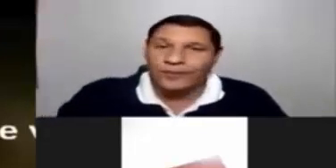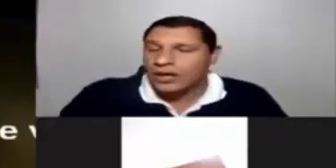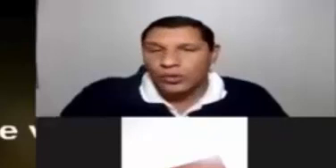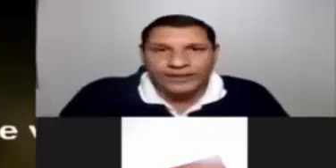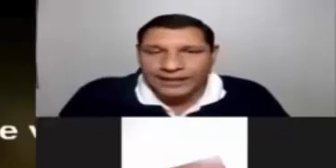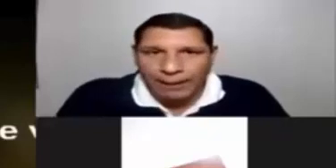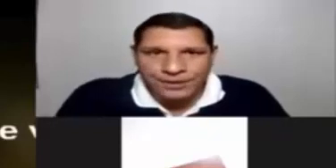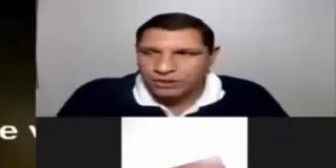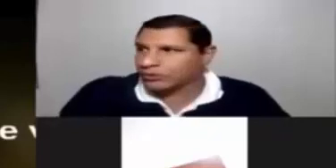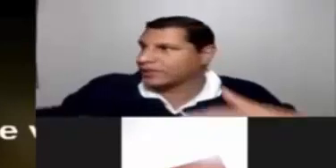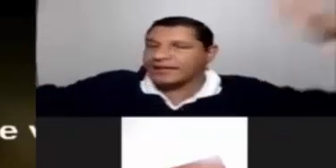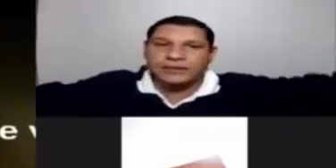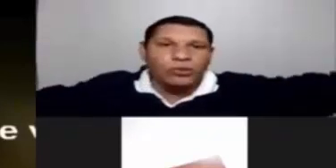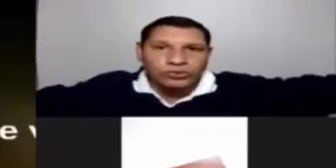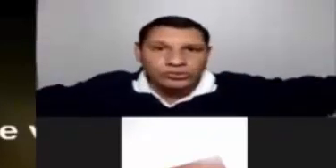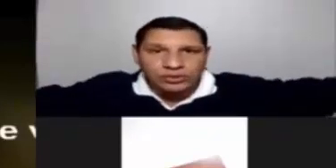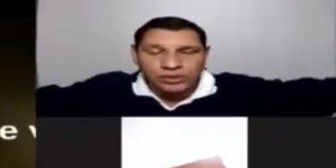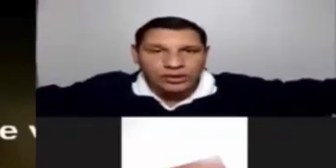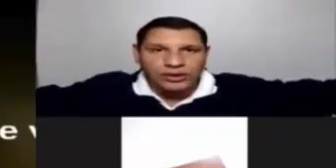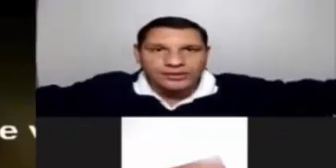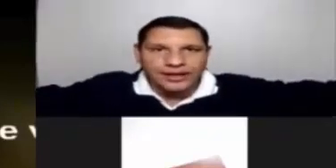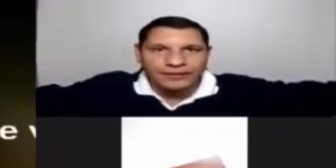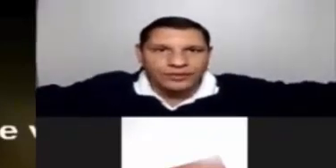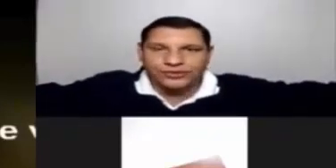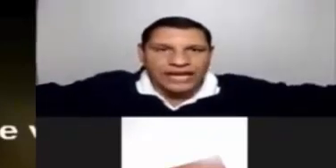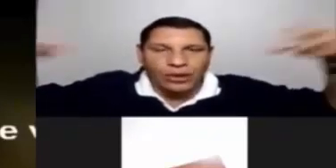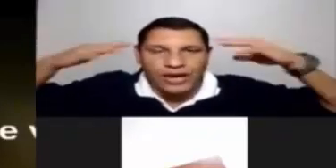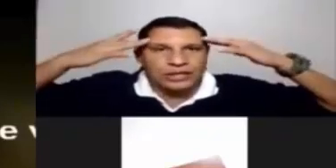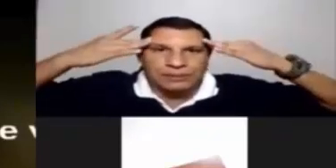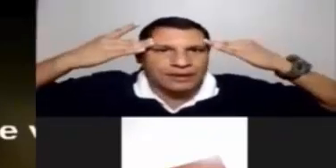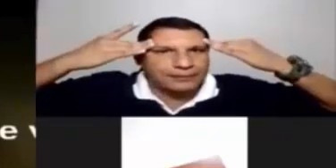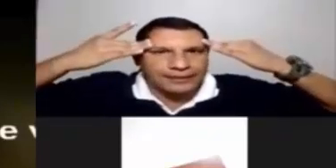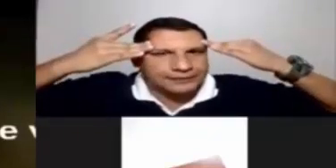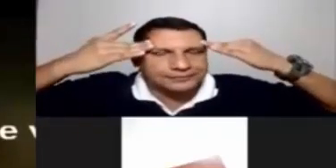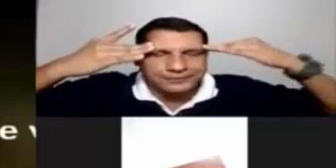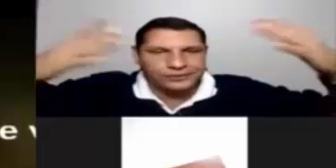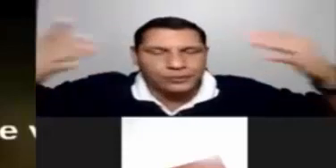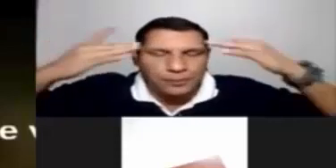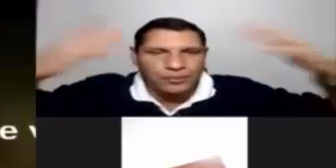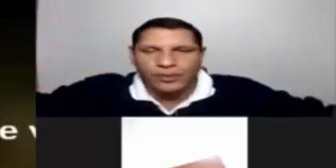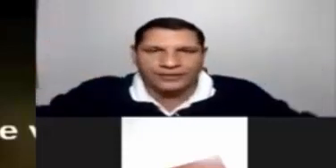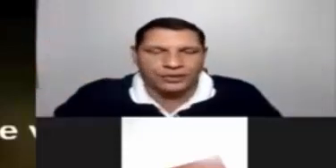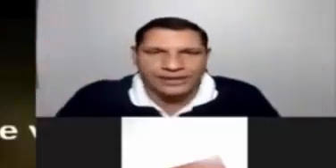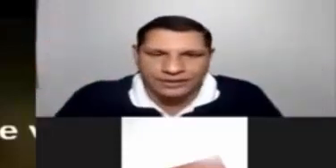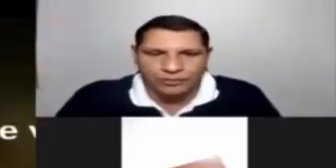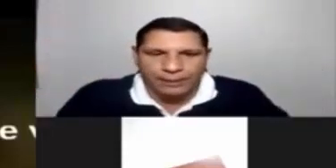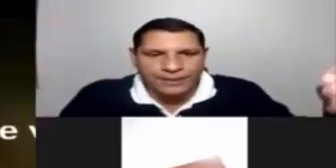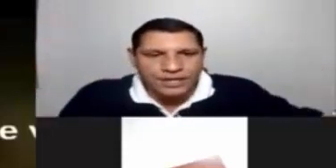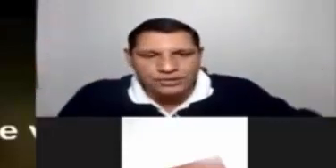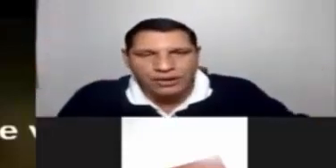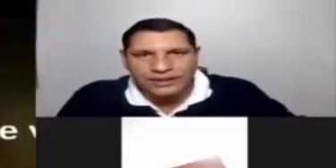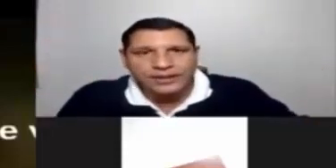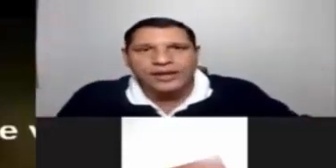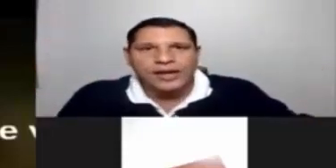senão, o que é o abismo? Seria esse mundo. Né? Não tem lógica. Não entra. Não entra. O